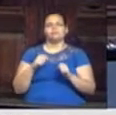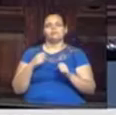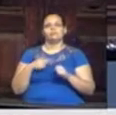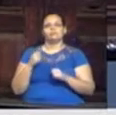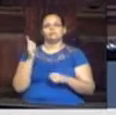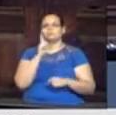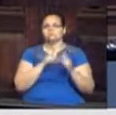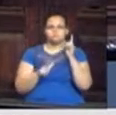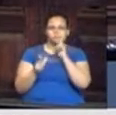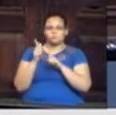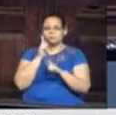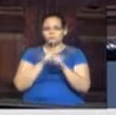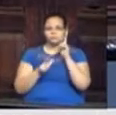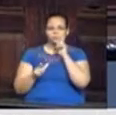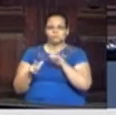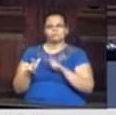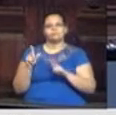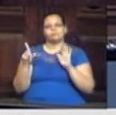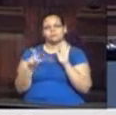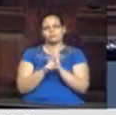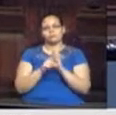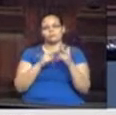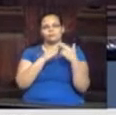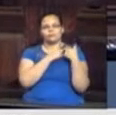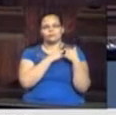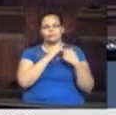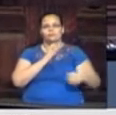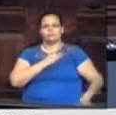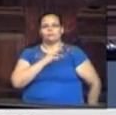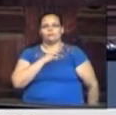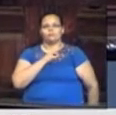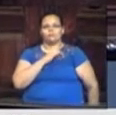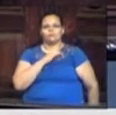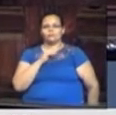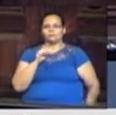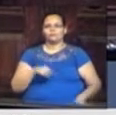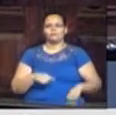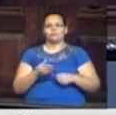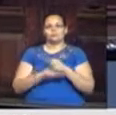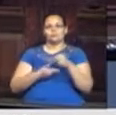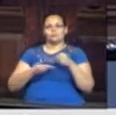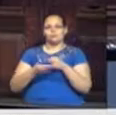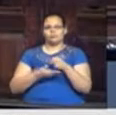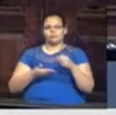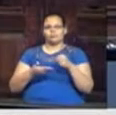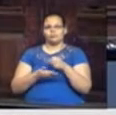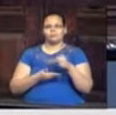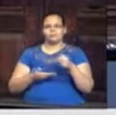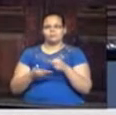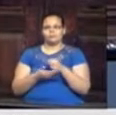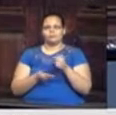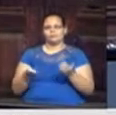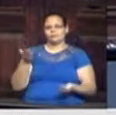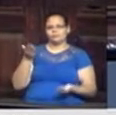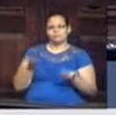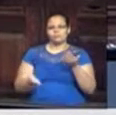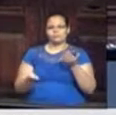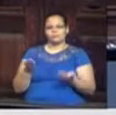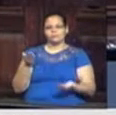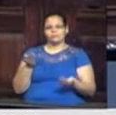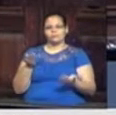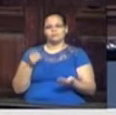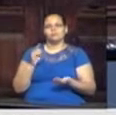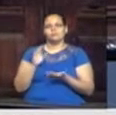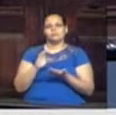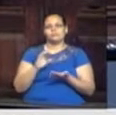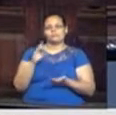garantimos e conquistamos a lei de responsabilidade fiscal, que é um dos pilares do equilíbrio das